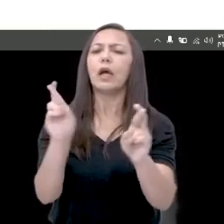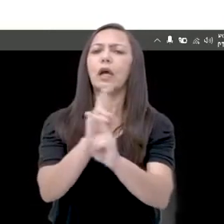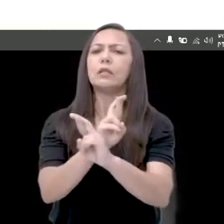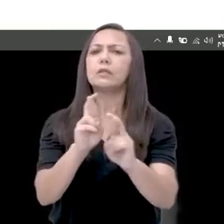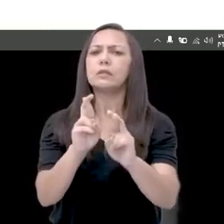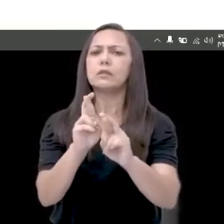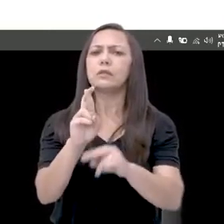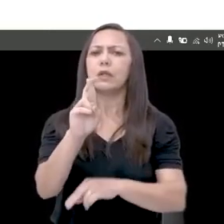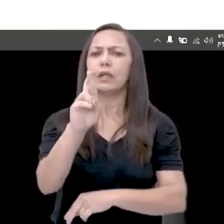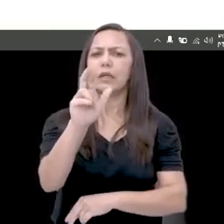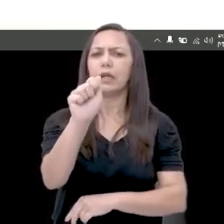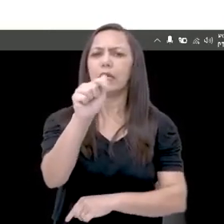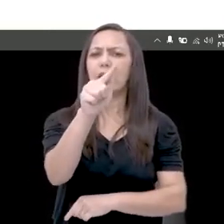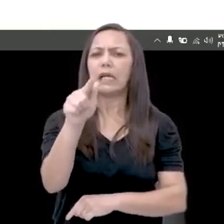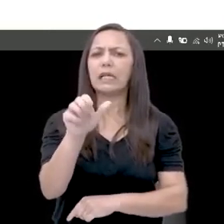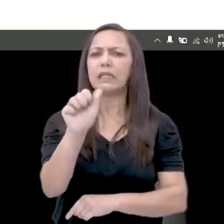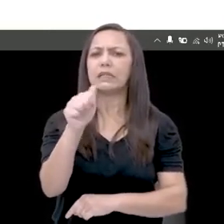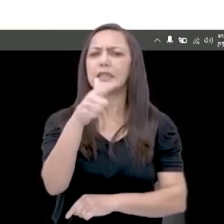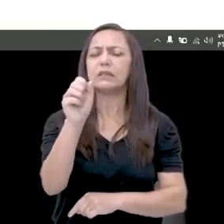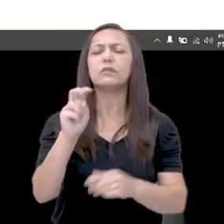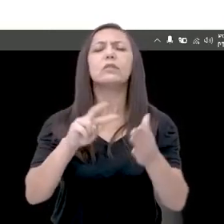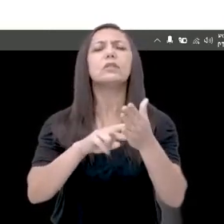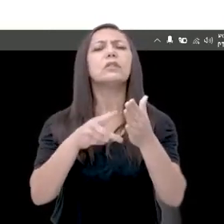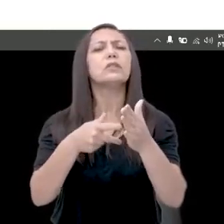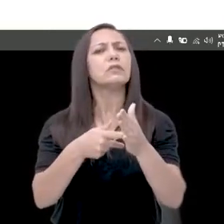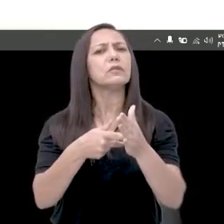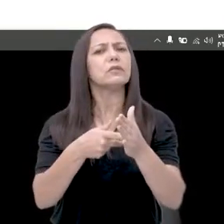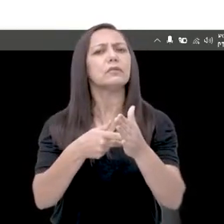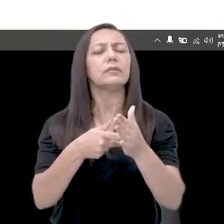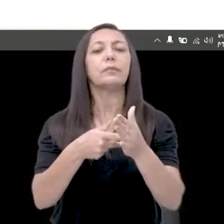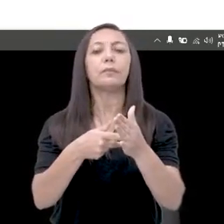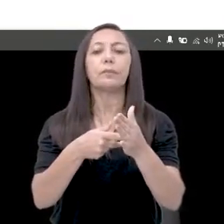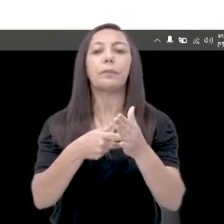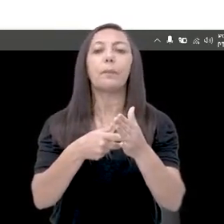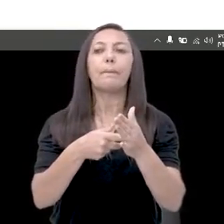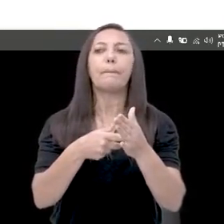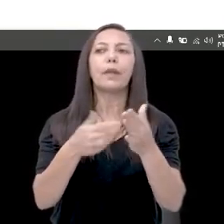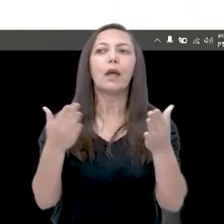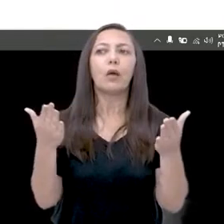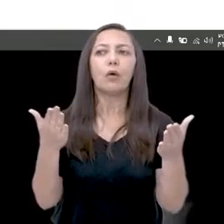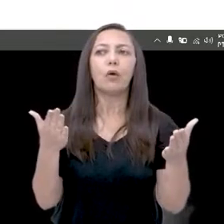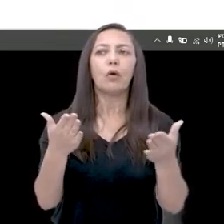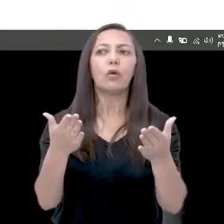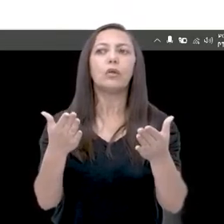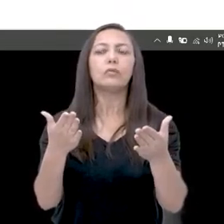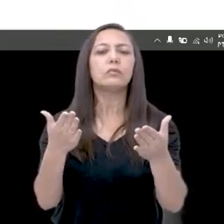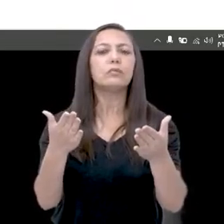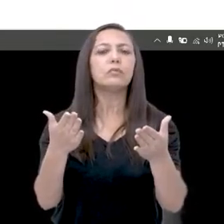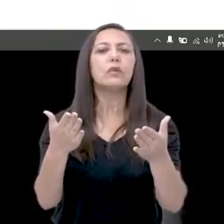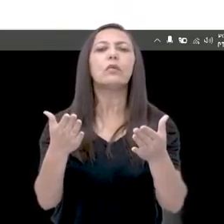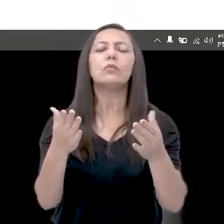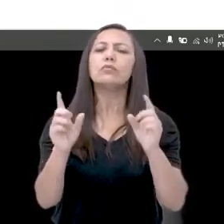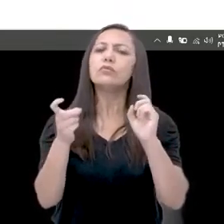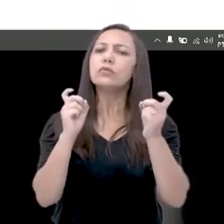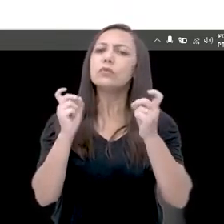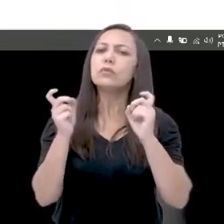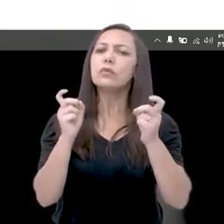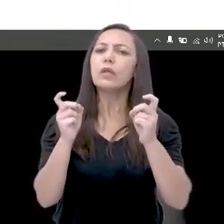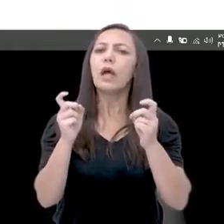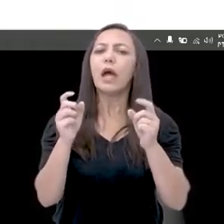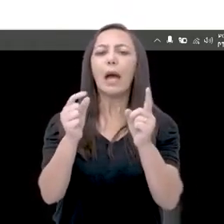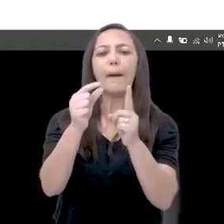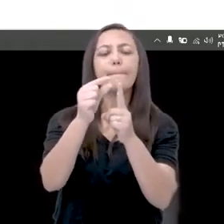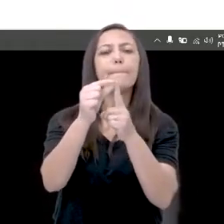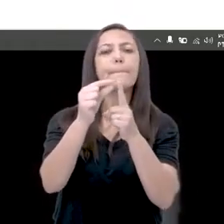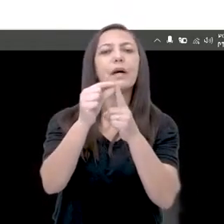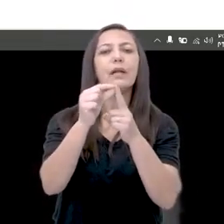uma palavrinha nova aqui, razão, justamente, uma palavrinha nova. Vamos determinar ou vamos discutir